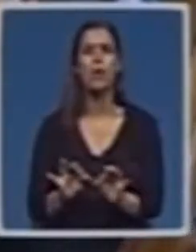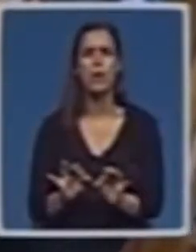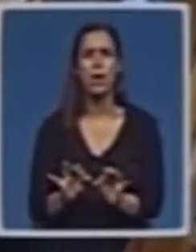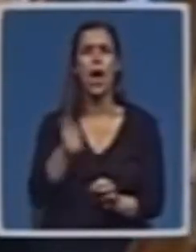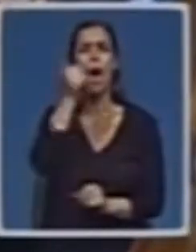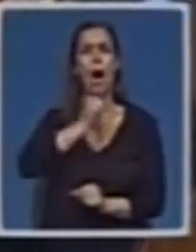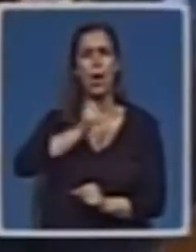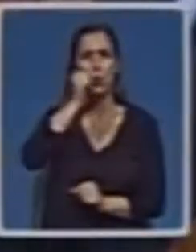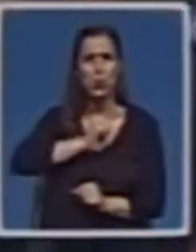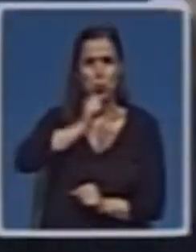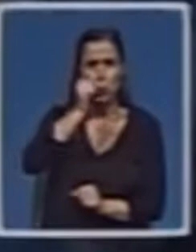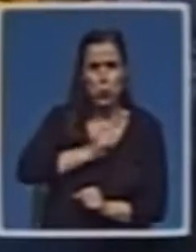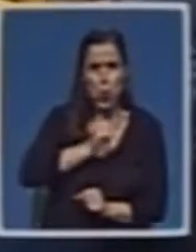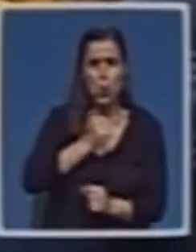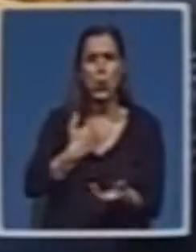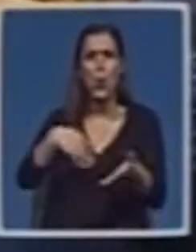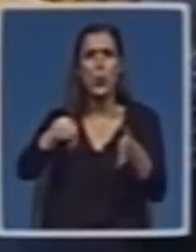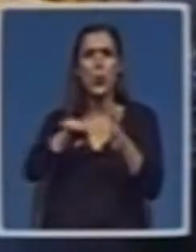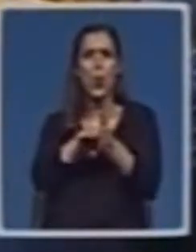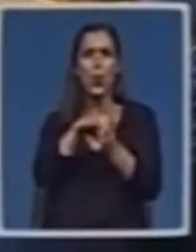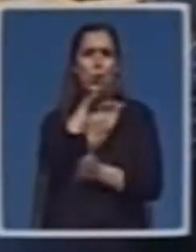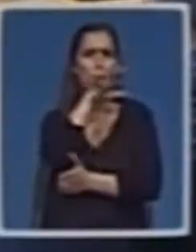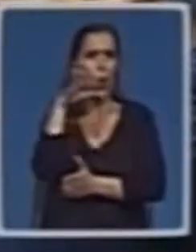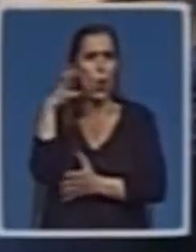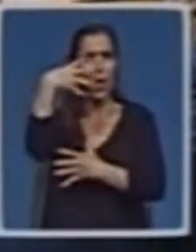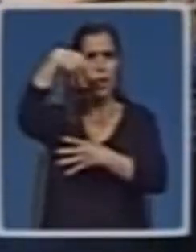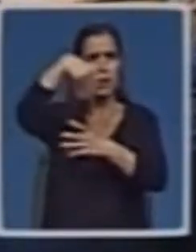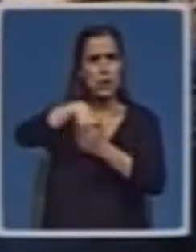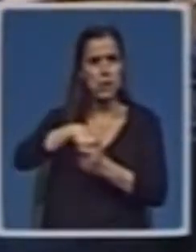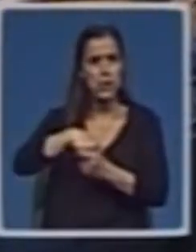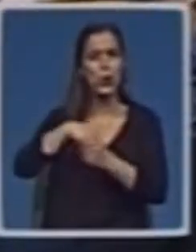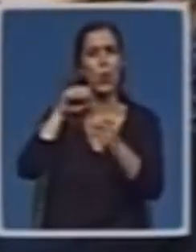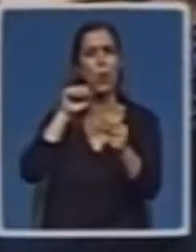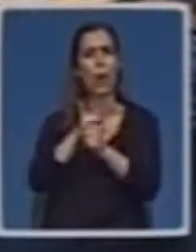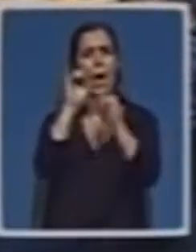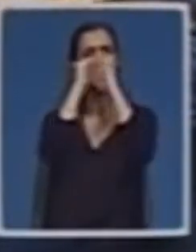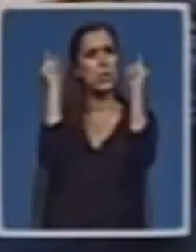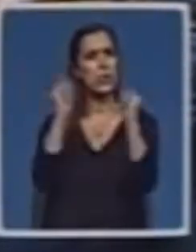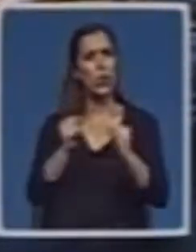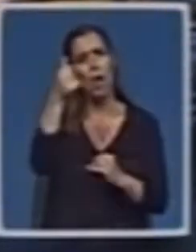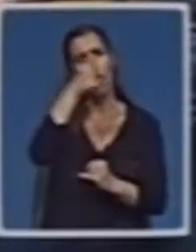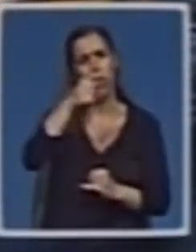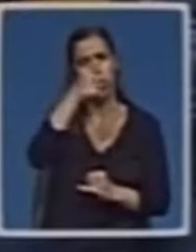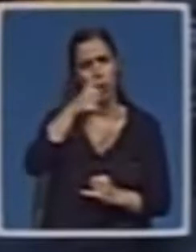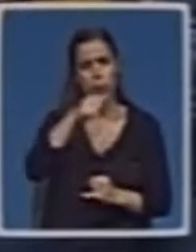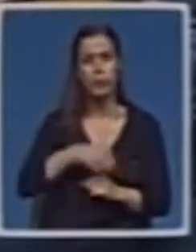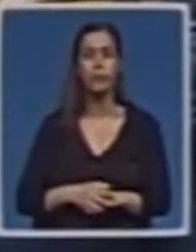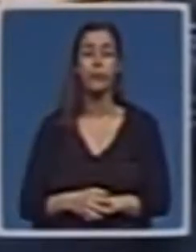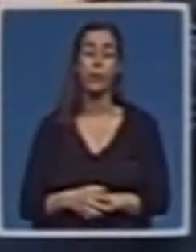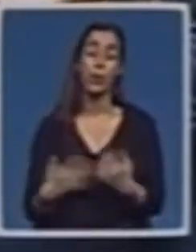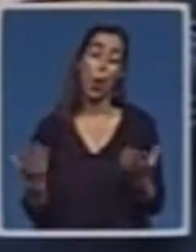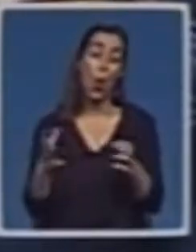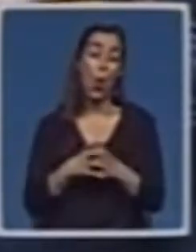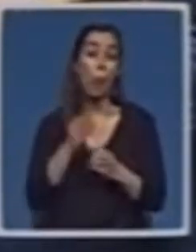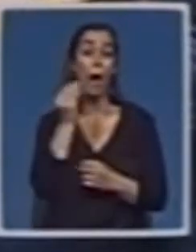os Açores e este Porto da Horta esteja inserido na Náutica Internacional de Recreio. E, portanto, sendo um clube